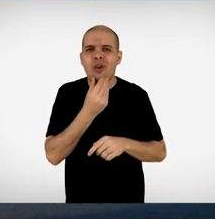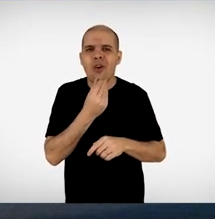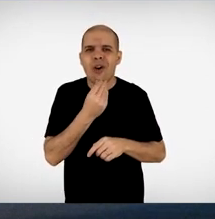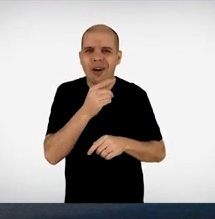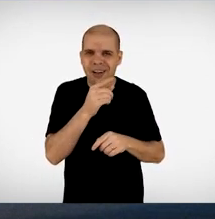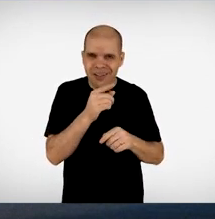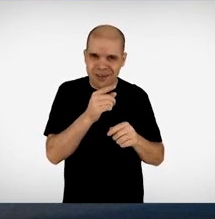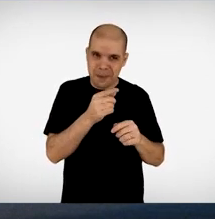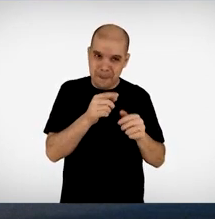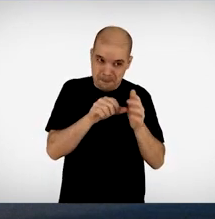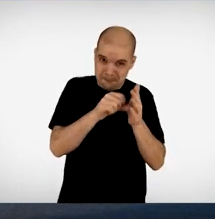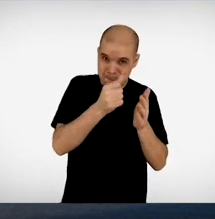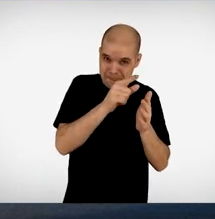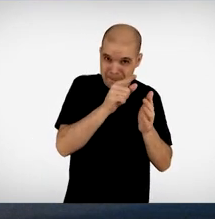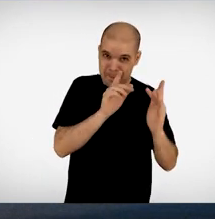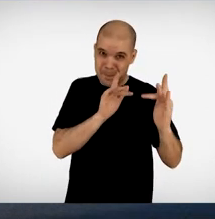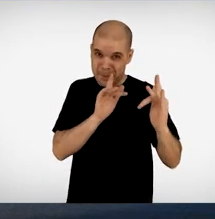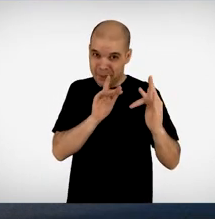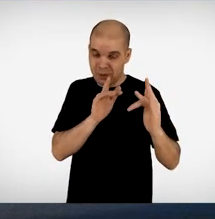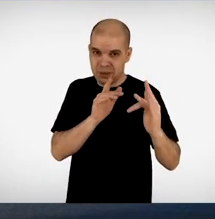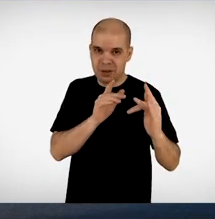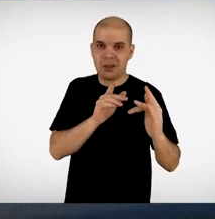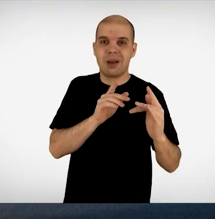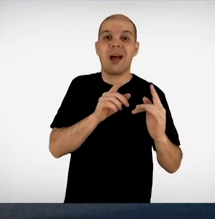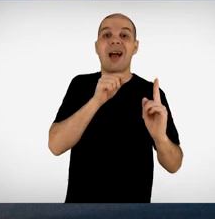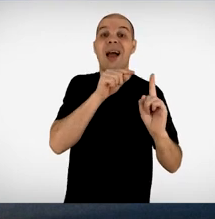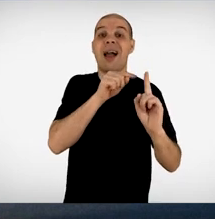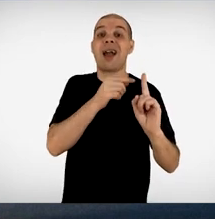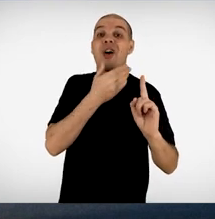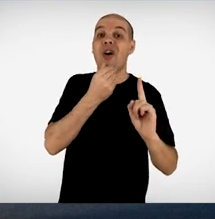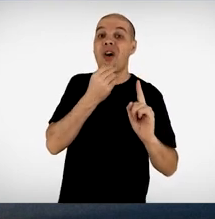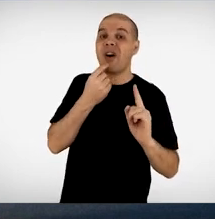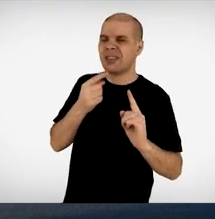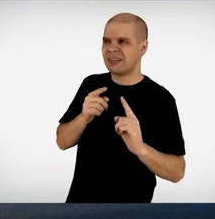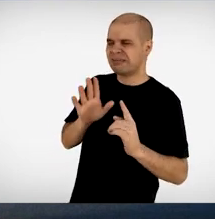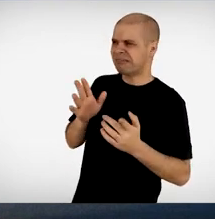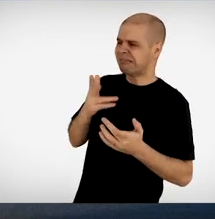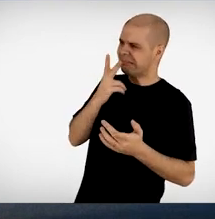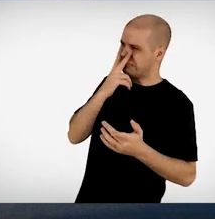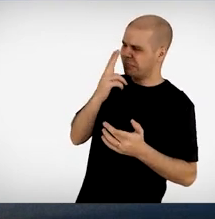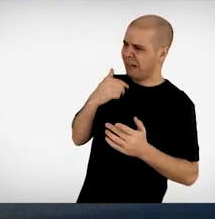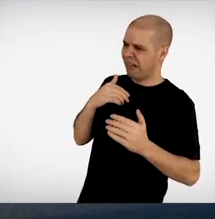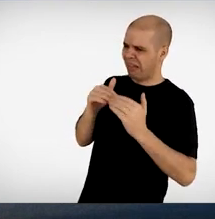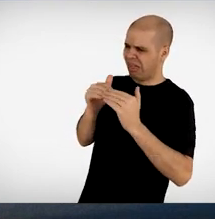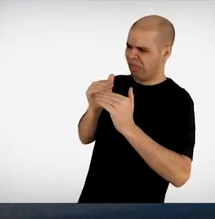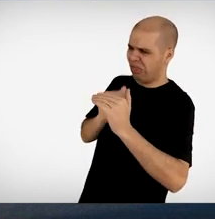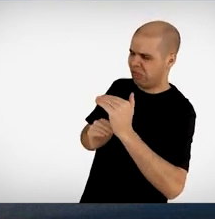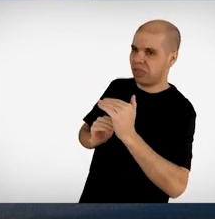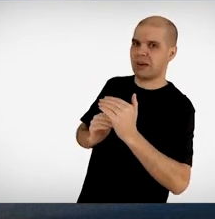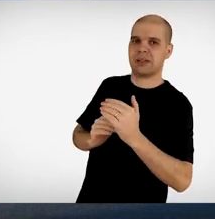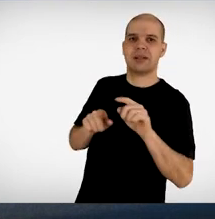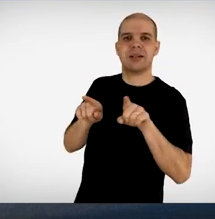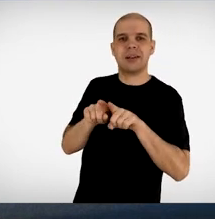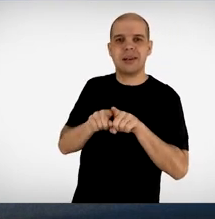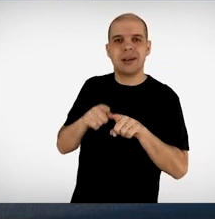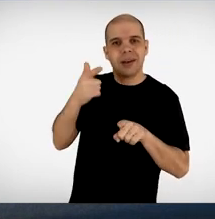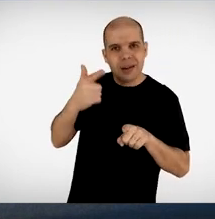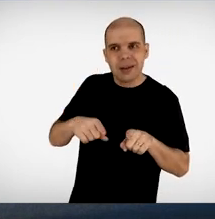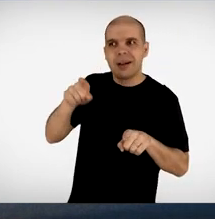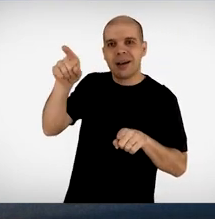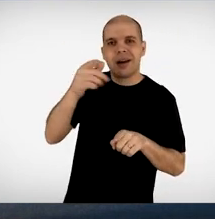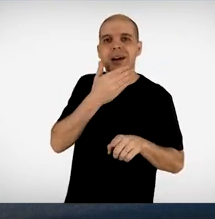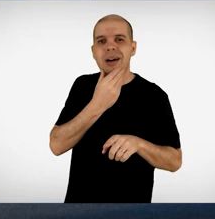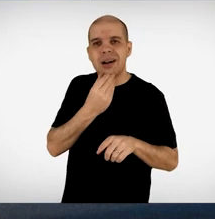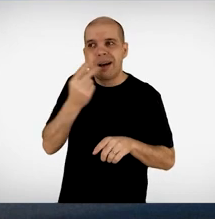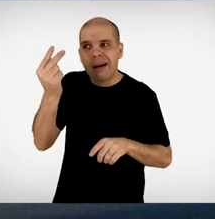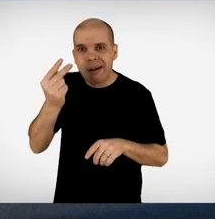mão, e incomoda o segundo, ah, você é tão livre para escolher e eu me sinto um cara inferior perto de você. Ela vai incomodando, né?